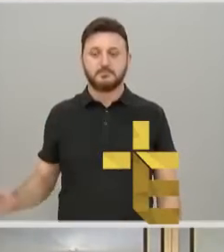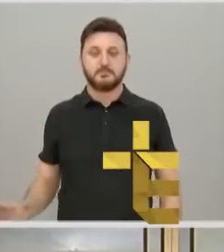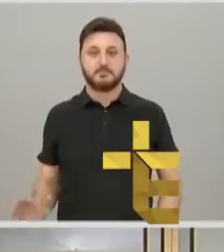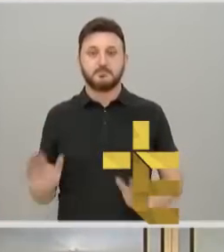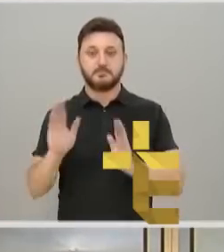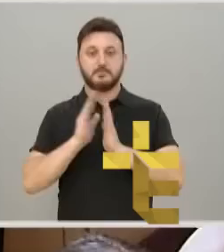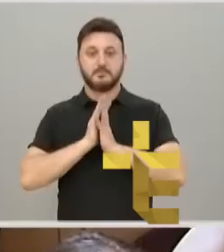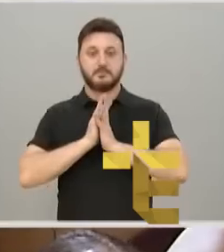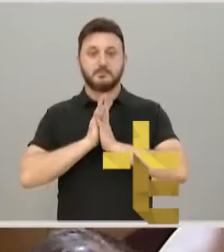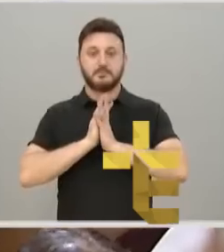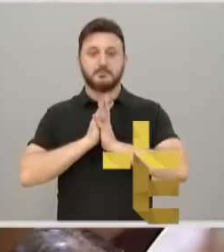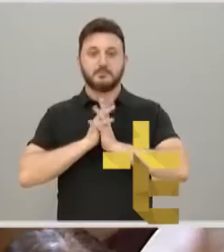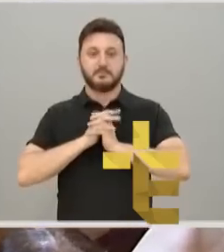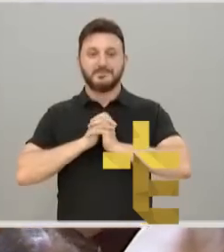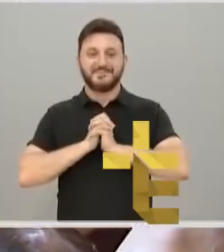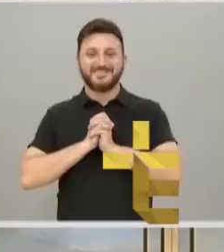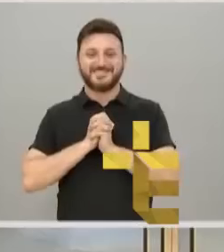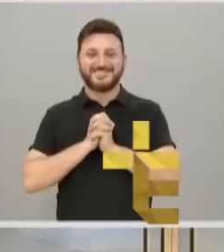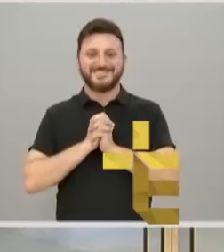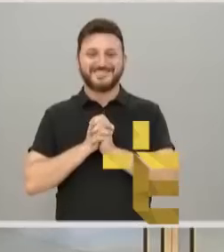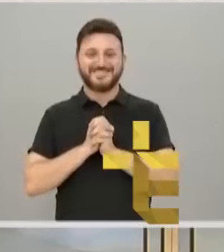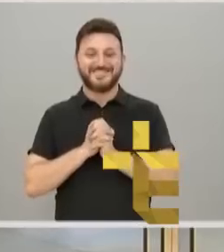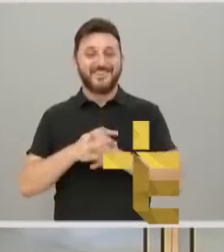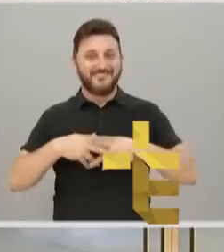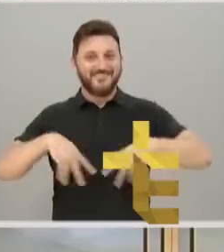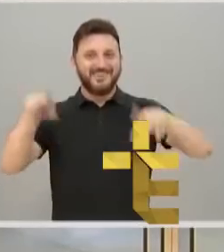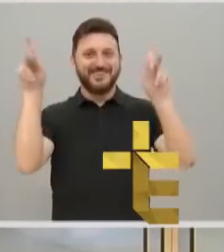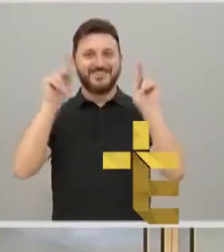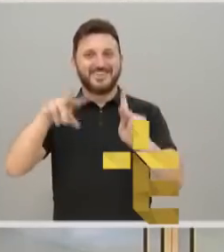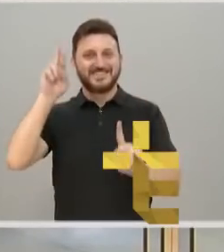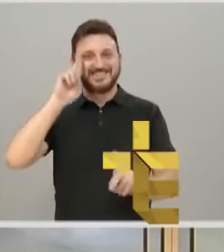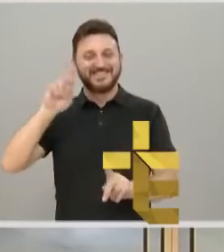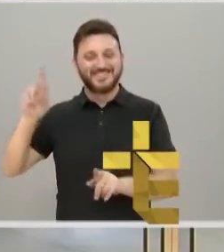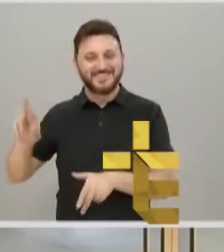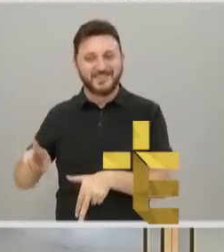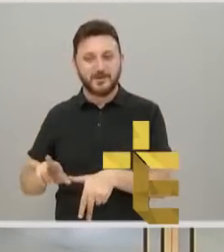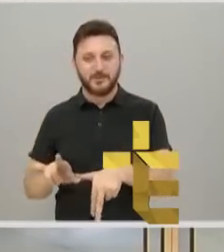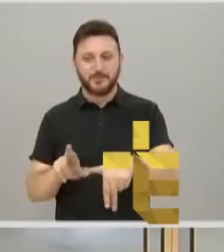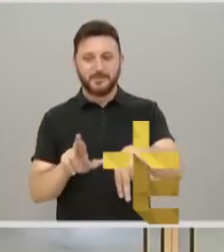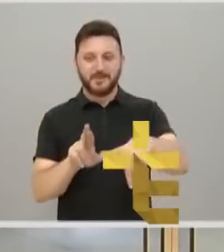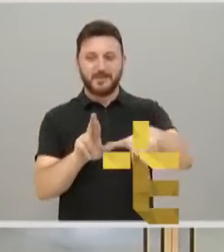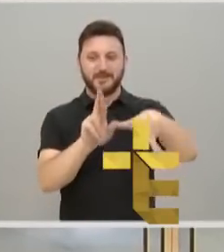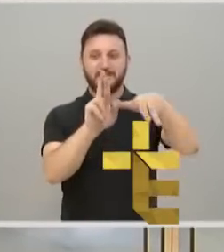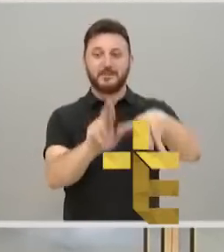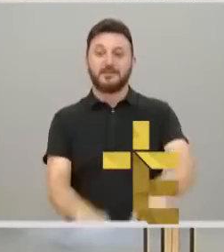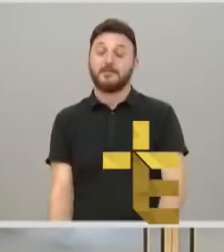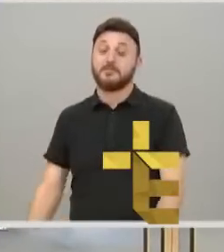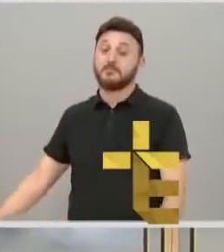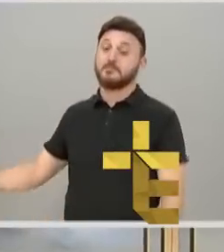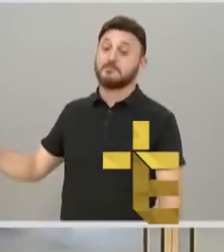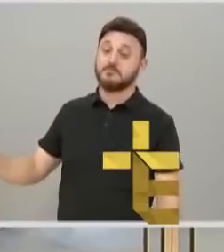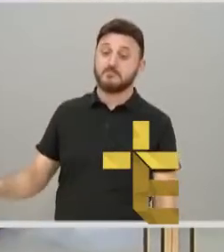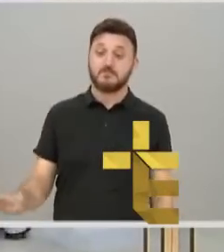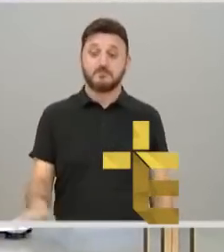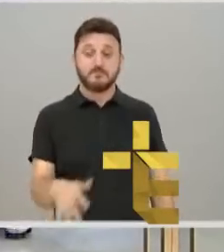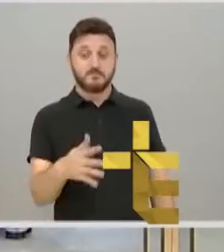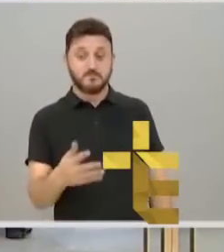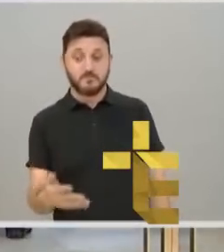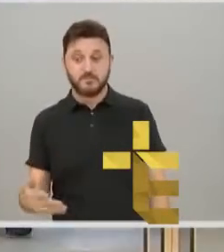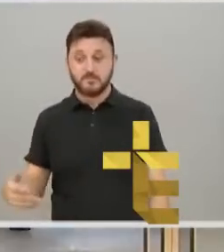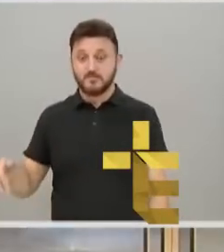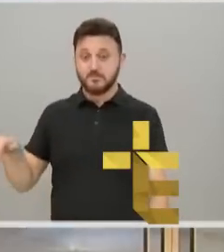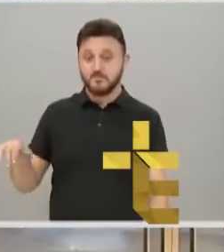Espírito Santo. Amém. Amém. Vou em paz. Obrigado ao sacerdote. Teu sangue e